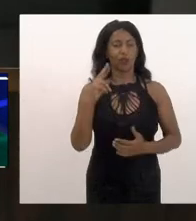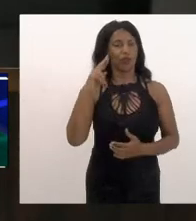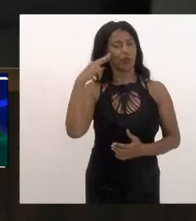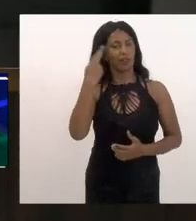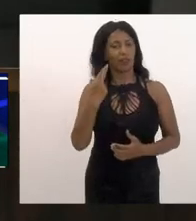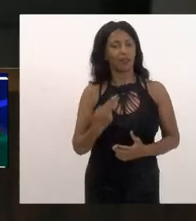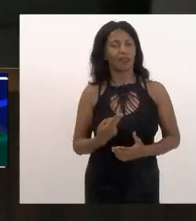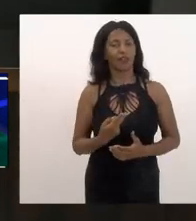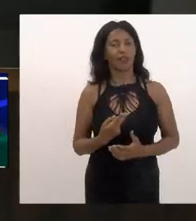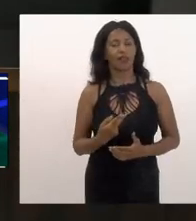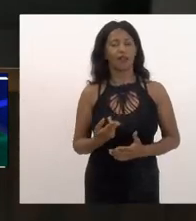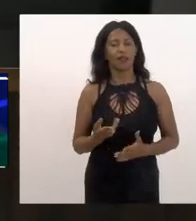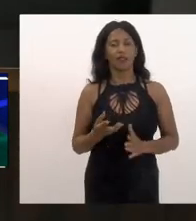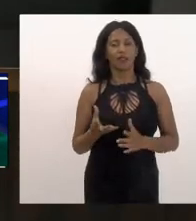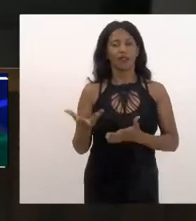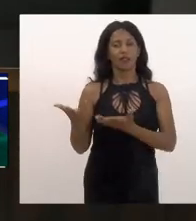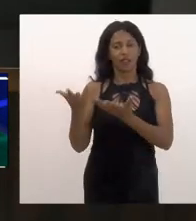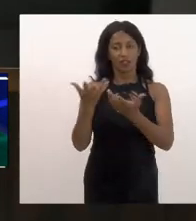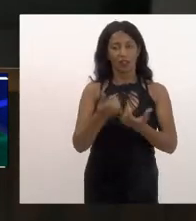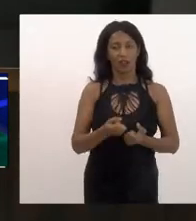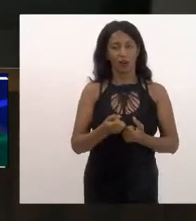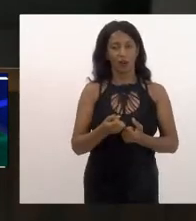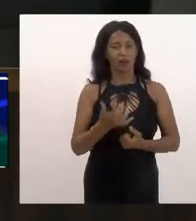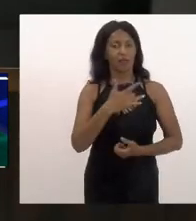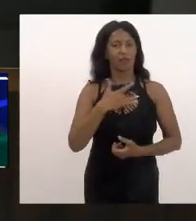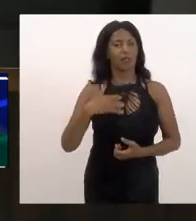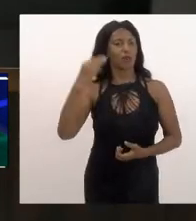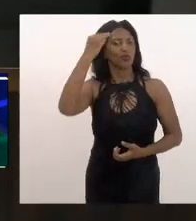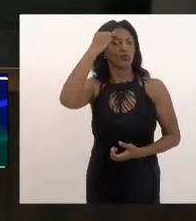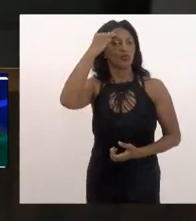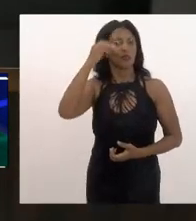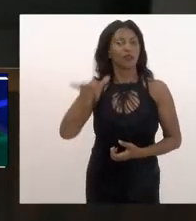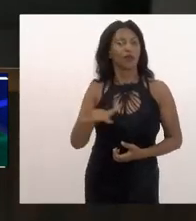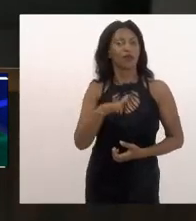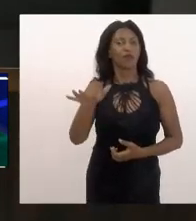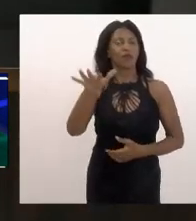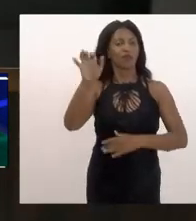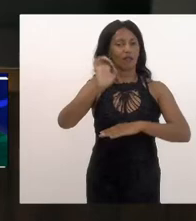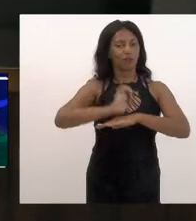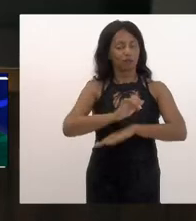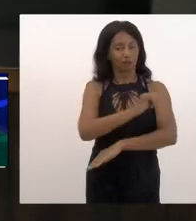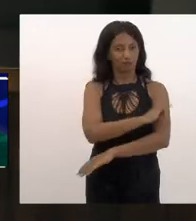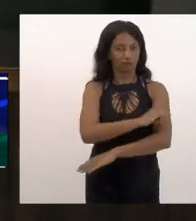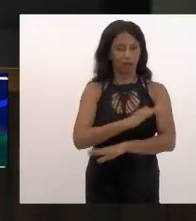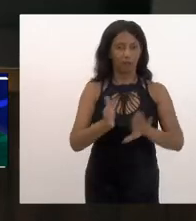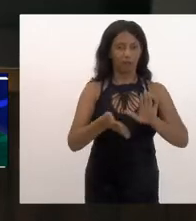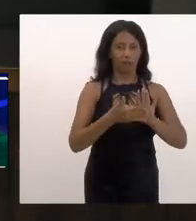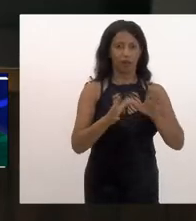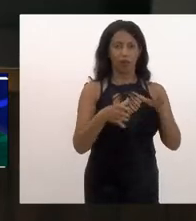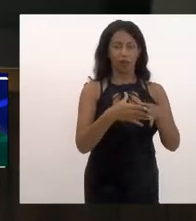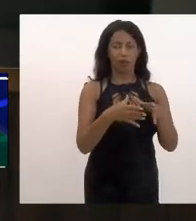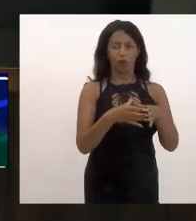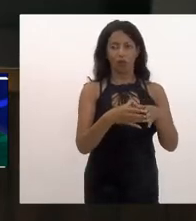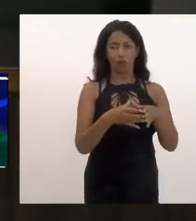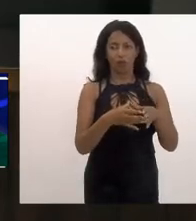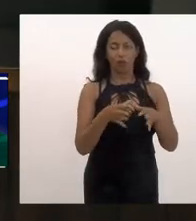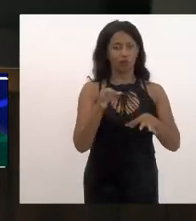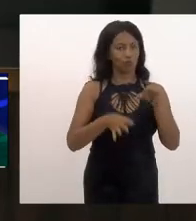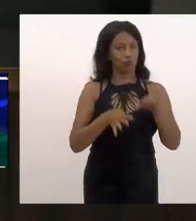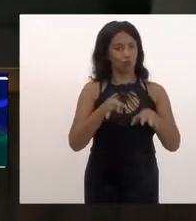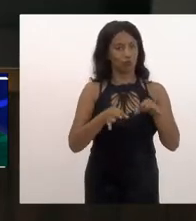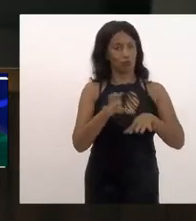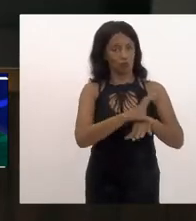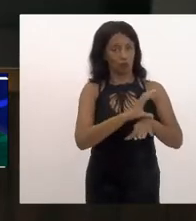Souza, que institui o Programa de Acolhimento em Saúde Mental para a Juventude das Favelas no âmbito do Estado do Rio de Janeiro. Pareceres da Comissão de Constituição e Justiça